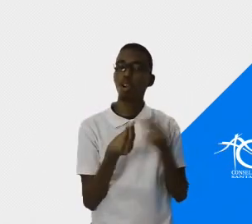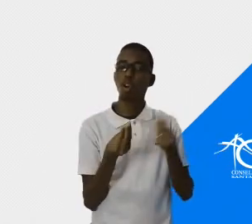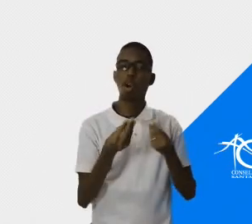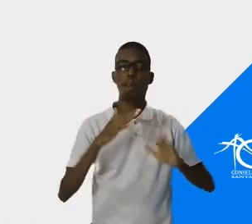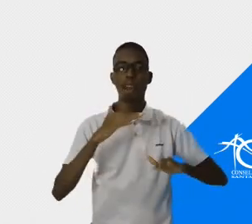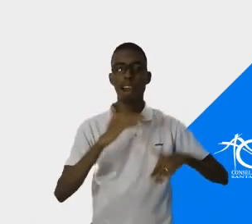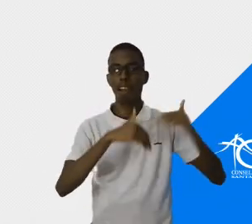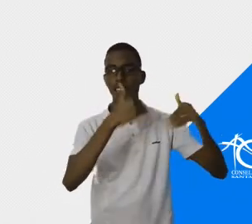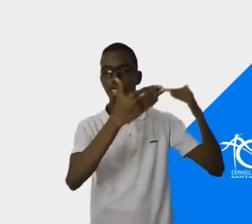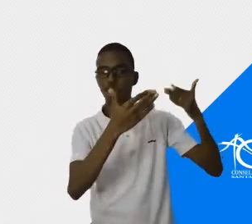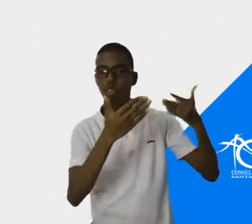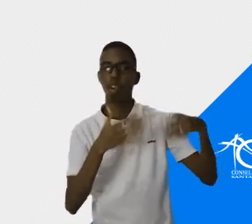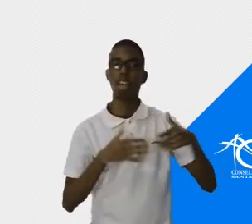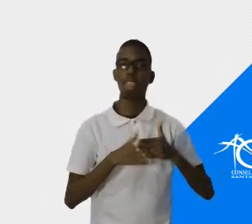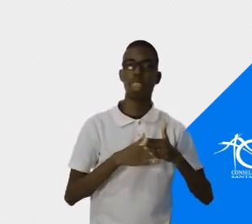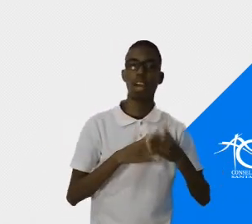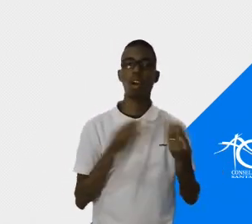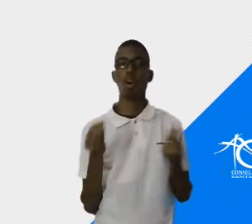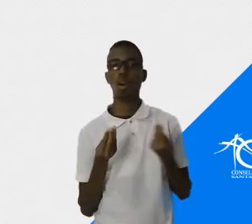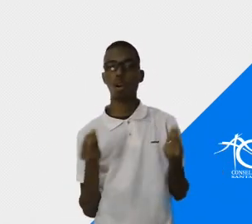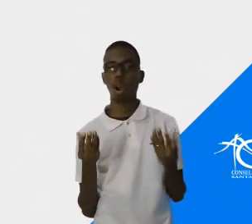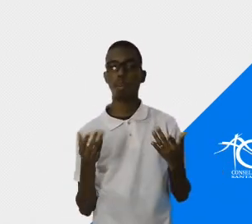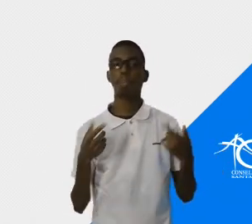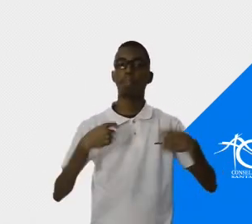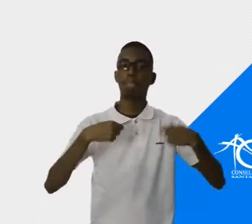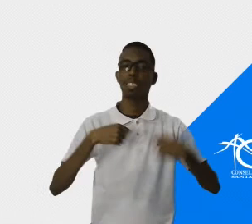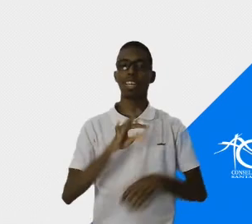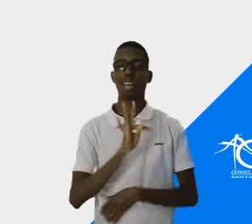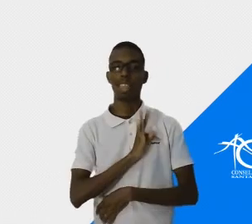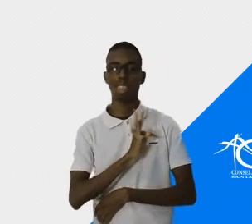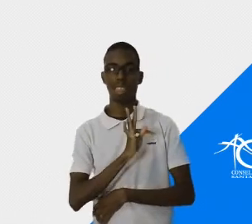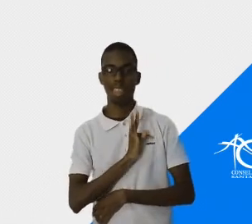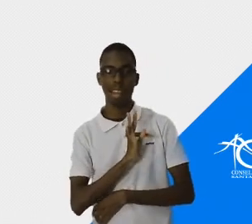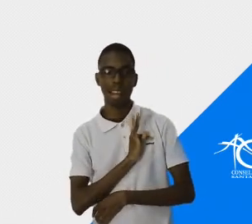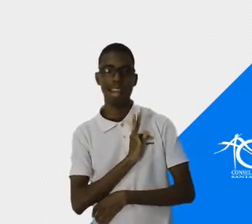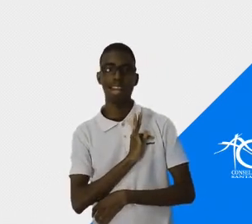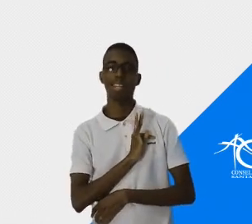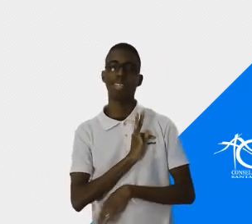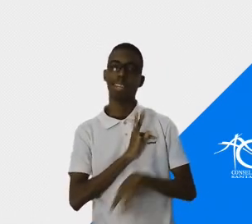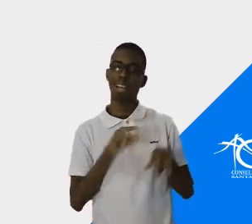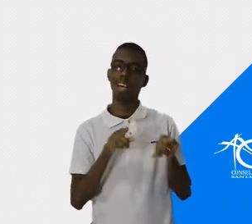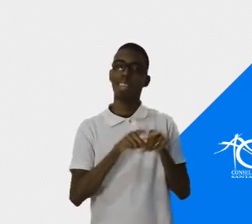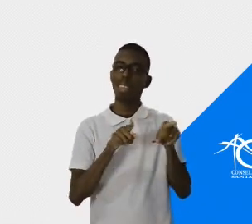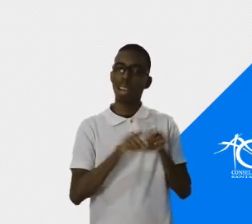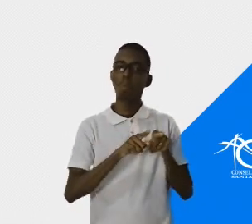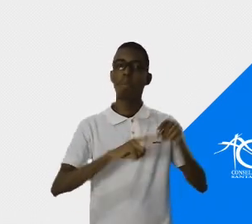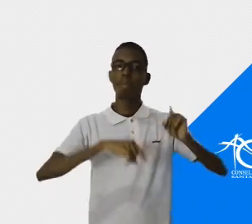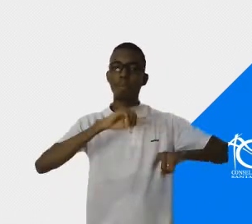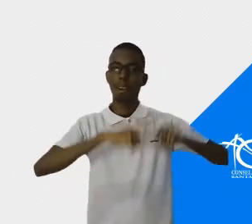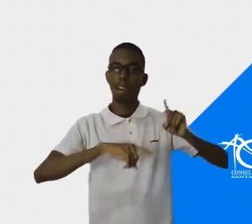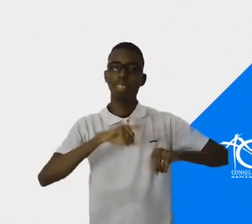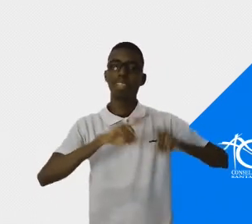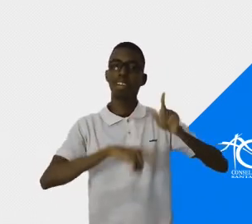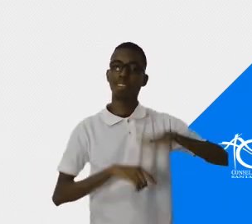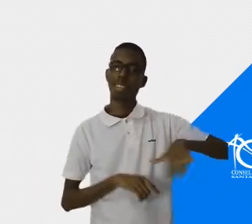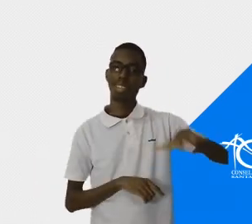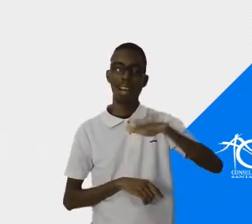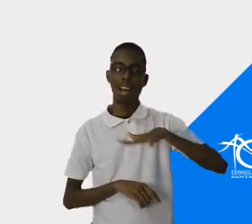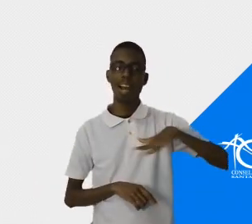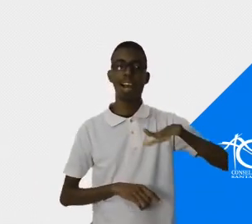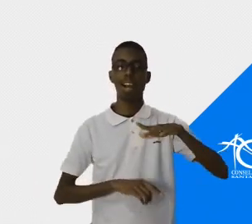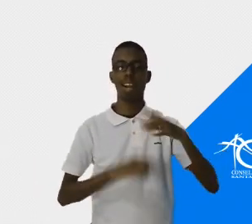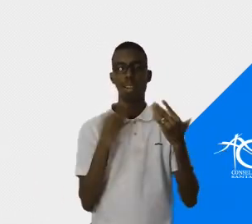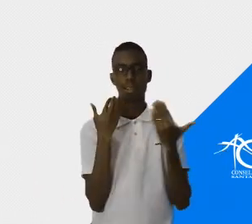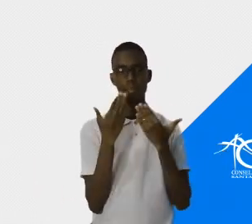no aperfeiçoamento de algumas técnicas e instrumentos aplicados ao campo da avaliação psicológica do trânsito, também aonde avançamos,